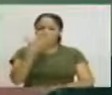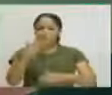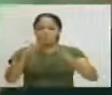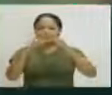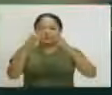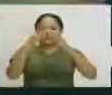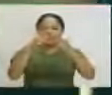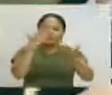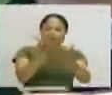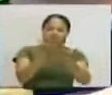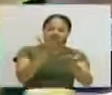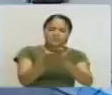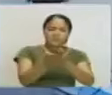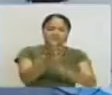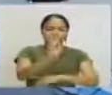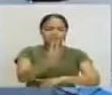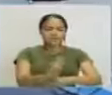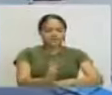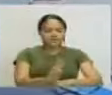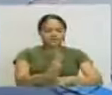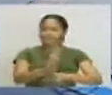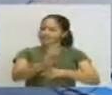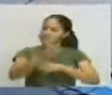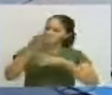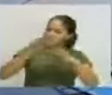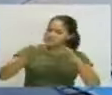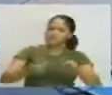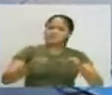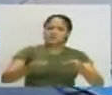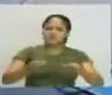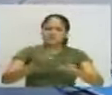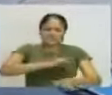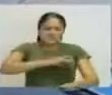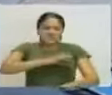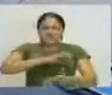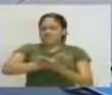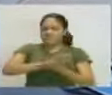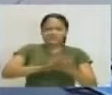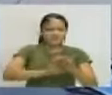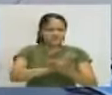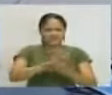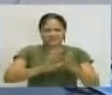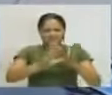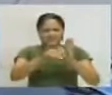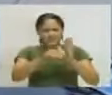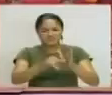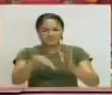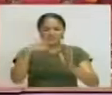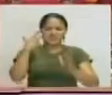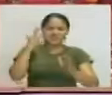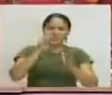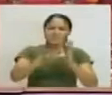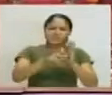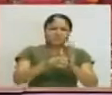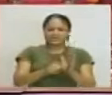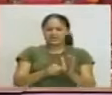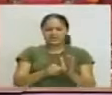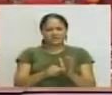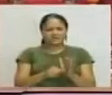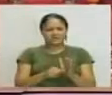condições de andar à noite num dia de calor, sem medo de estar sendo assaltado, de ser sequestrado.